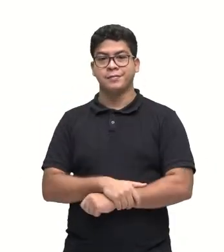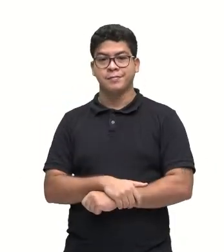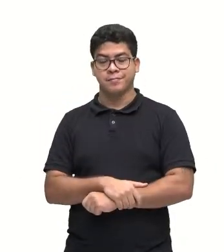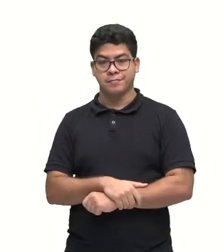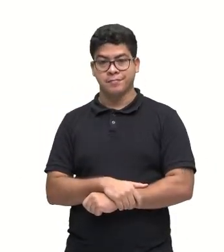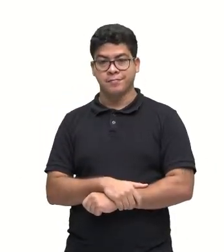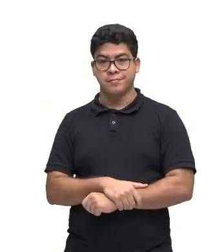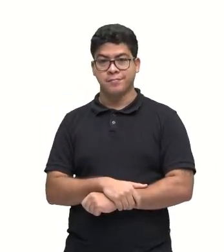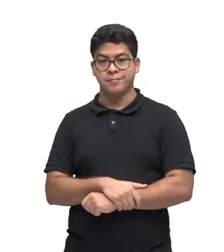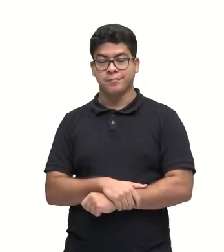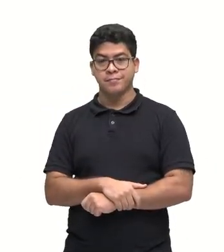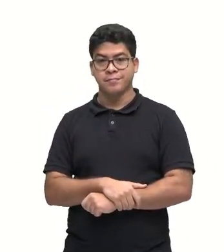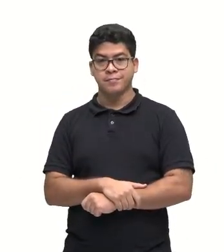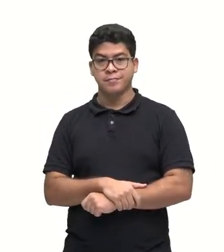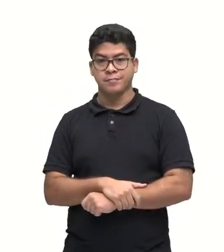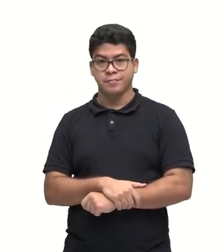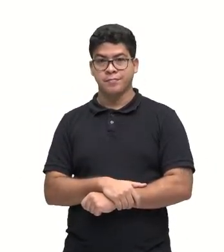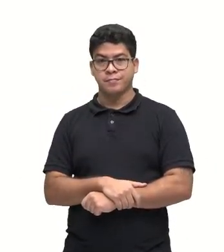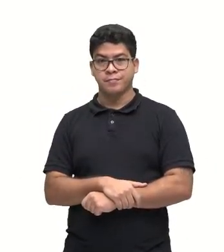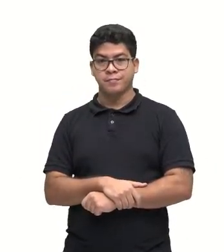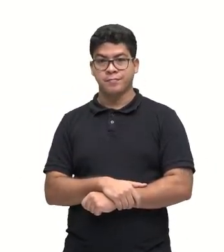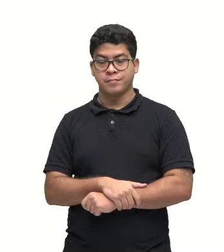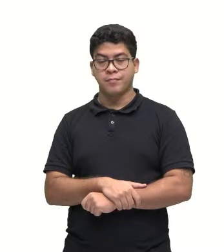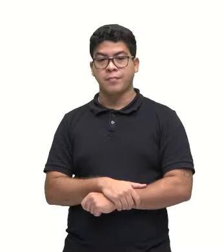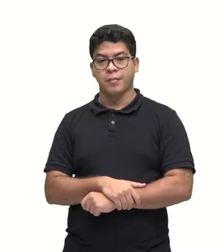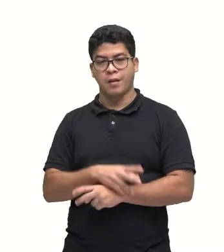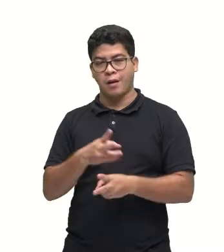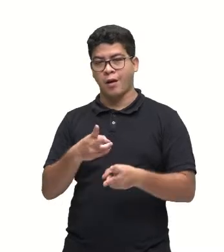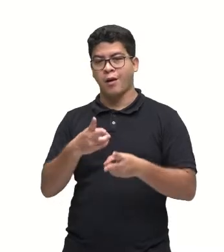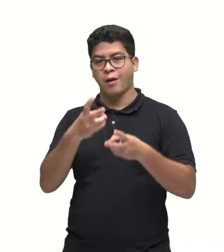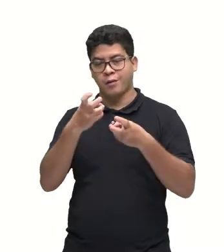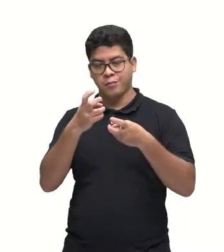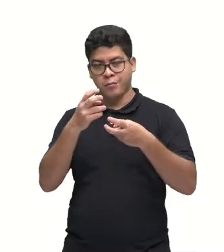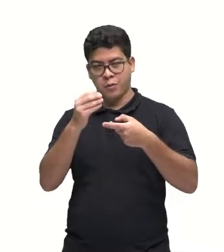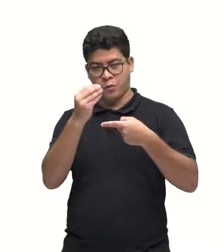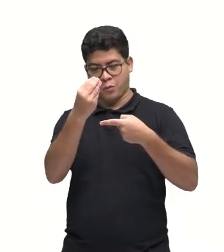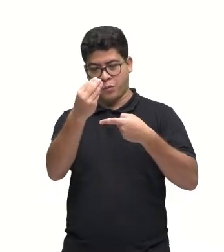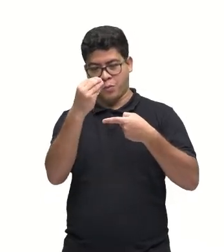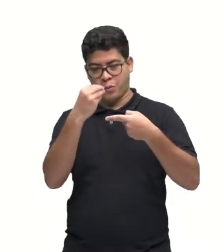Como é que a gente faz? Repete aqui essa fração, 5.000